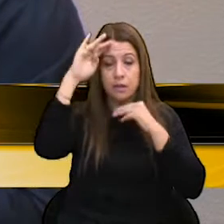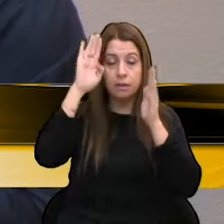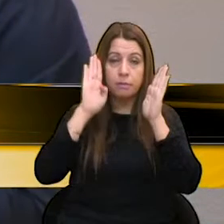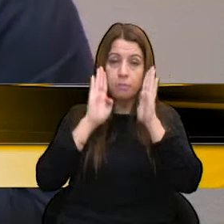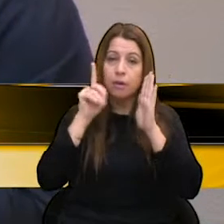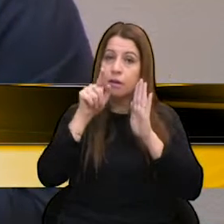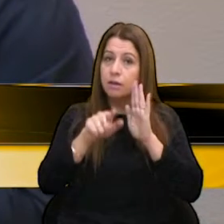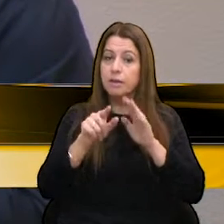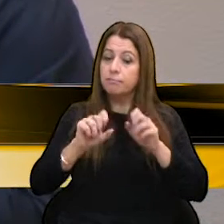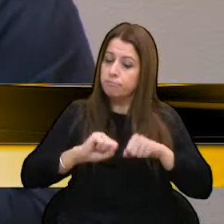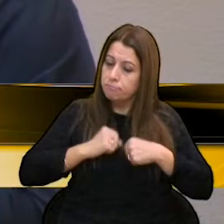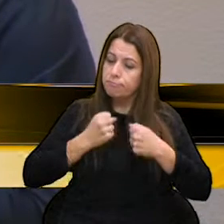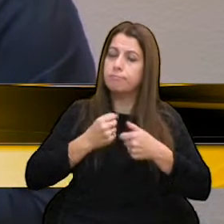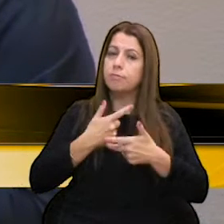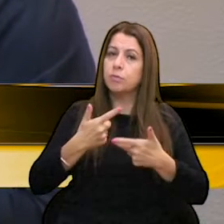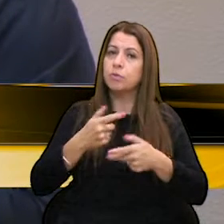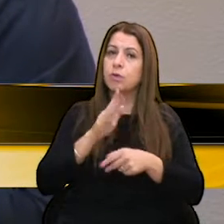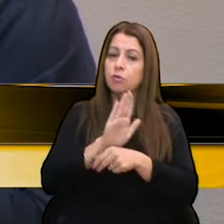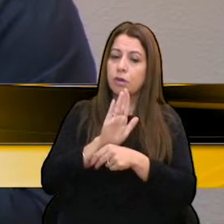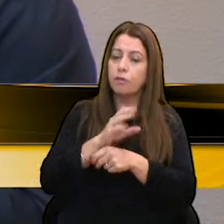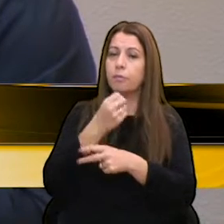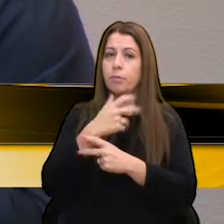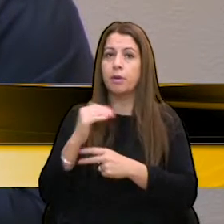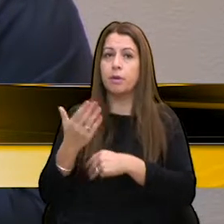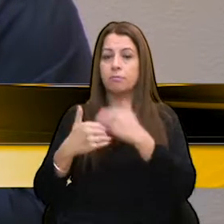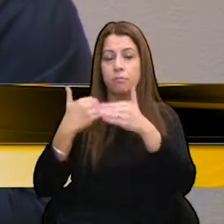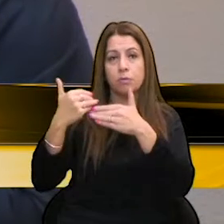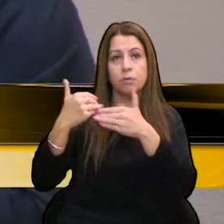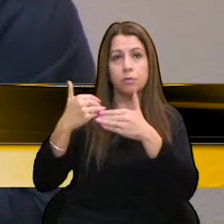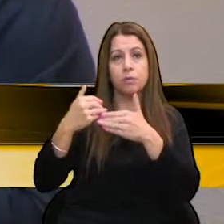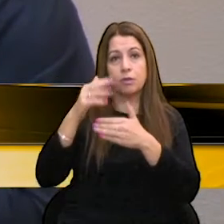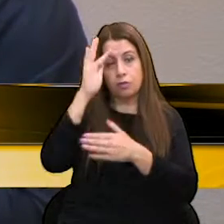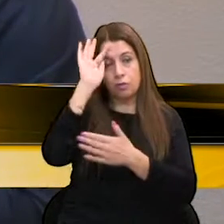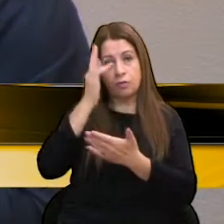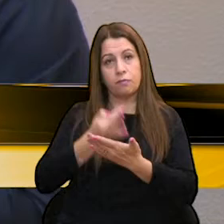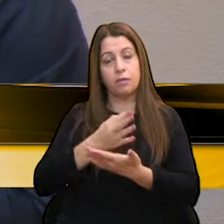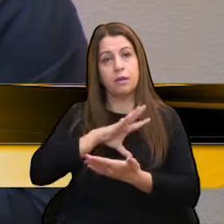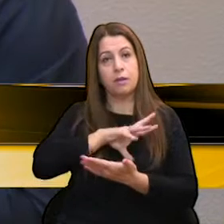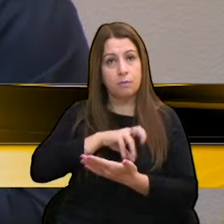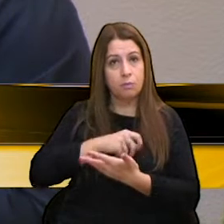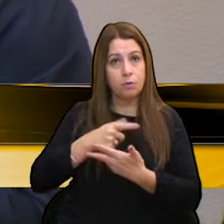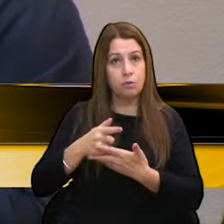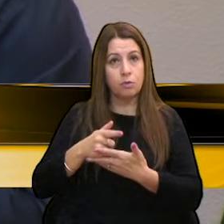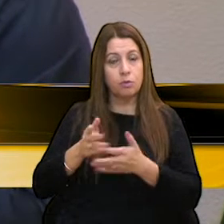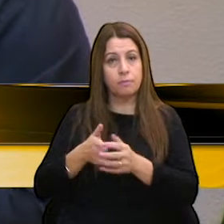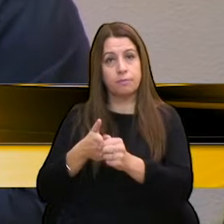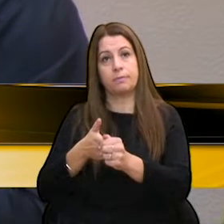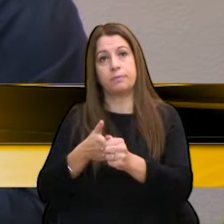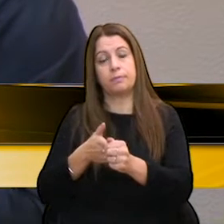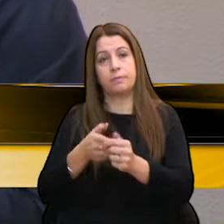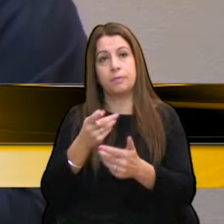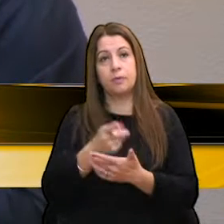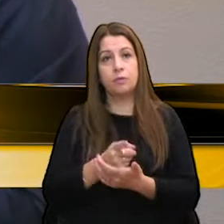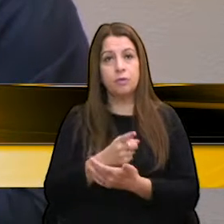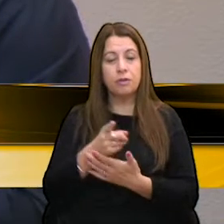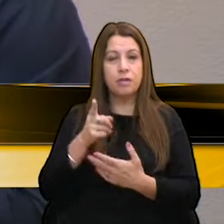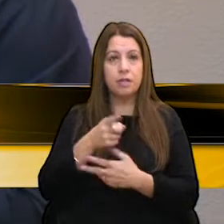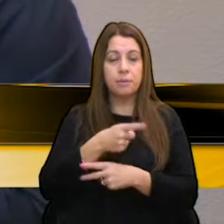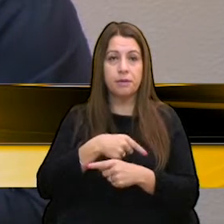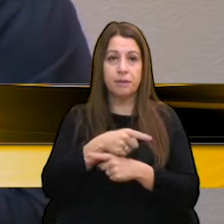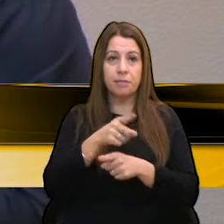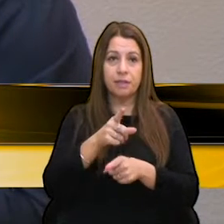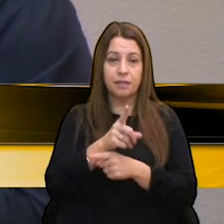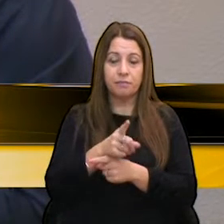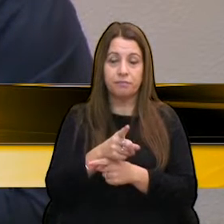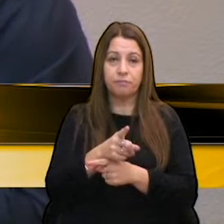mulher guerreira, promotora da vida e do bem. Sua trajetória é um exemplo de fé e amor a ser seguida. Então, queremos fazer esse